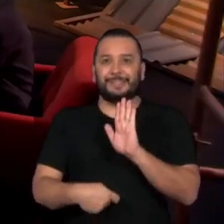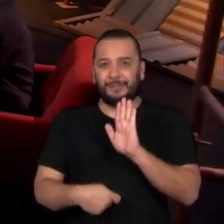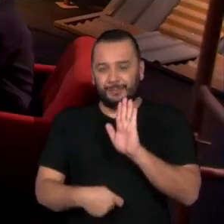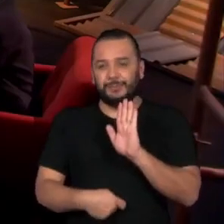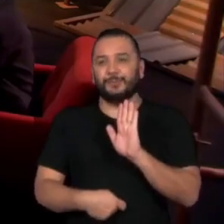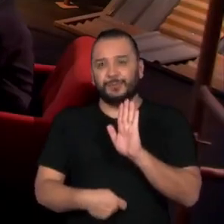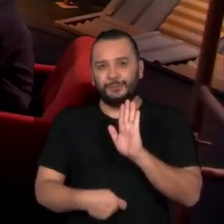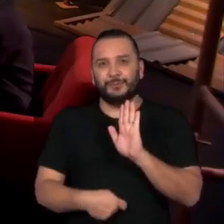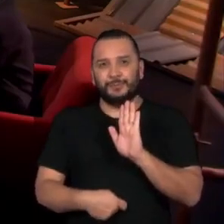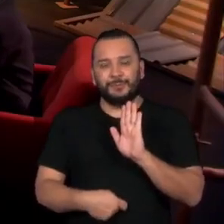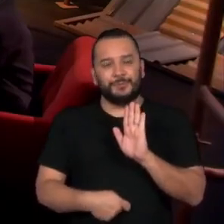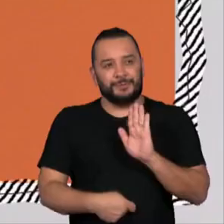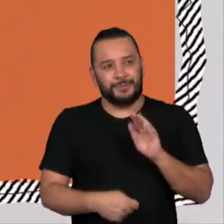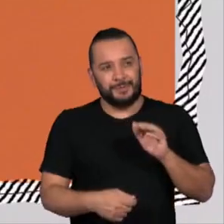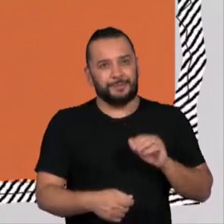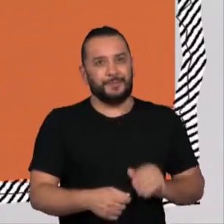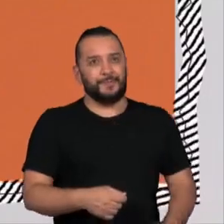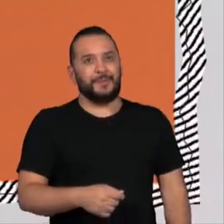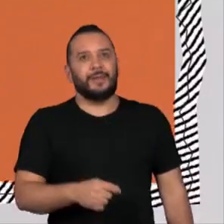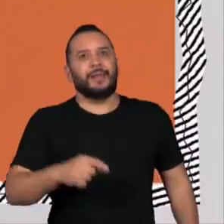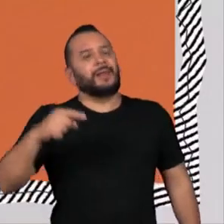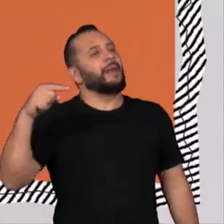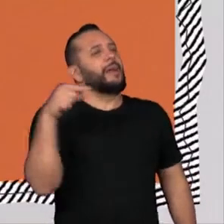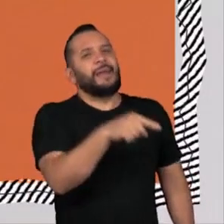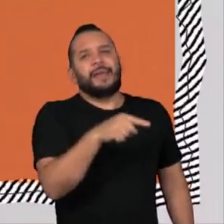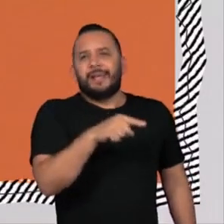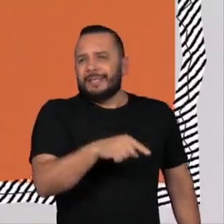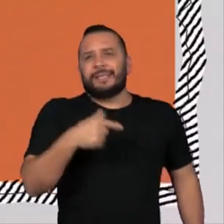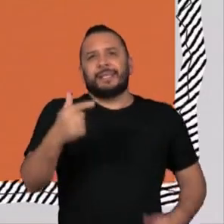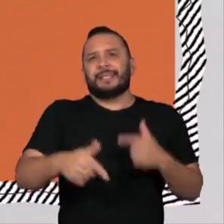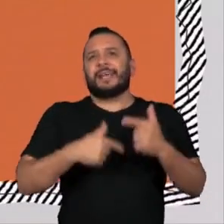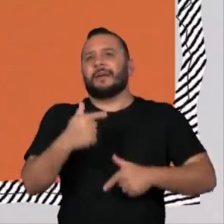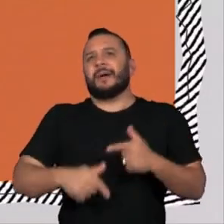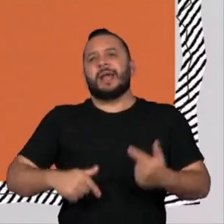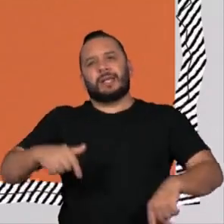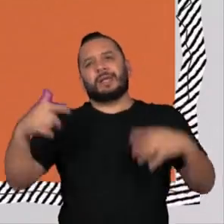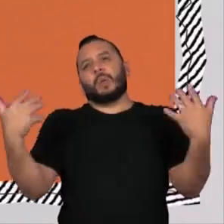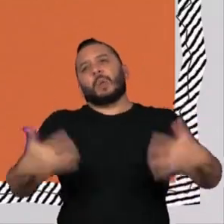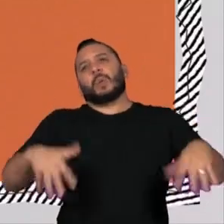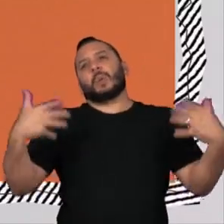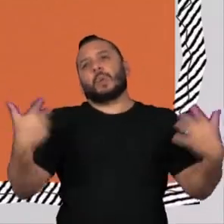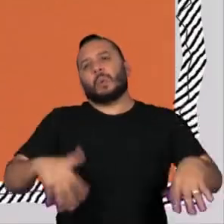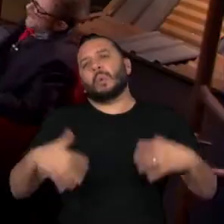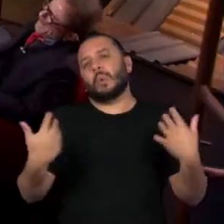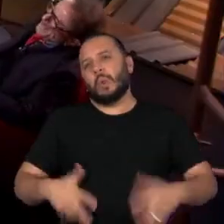é esse trabalho foi de lascar